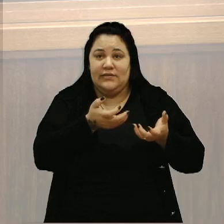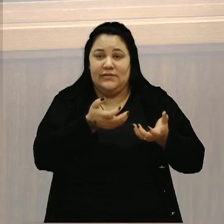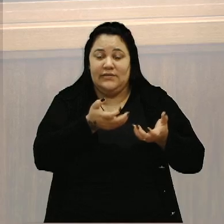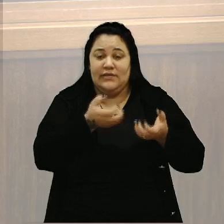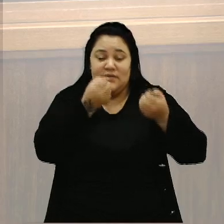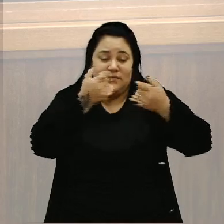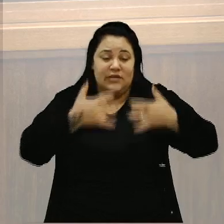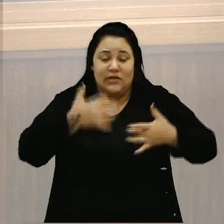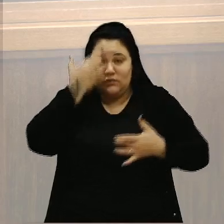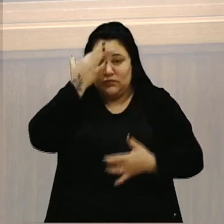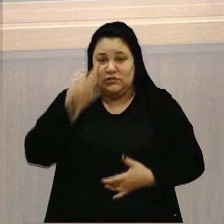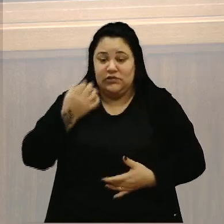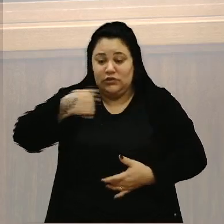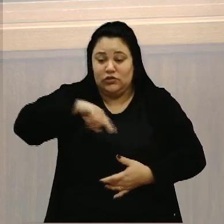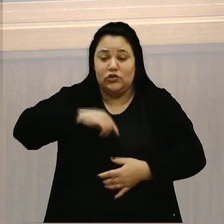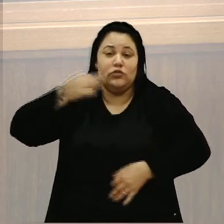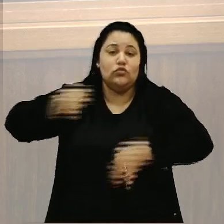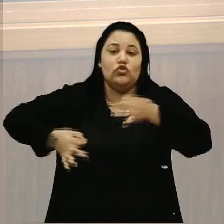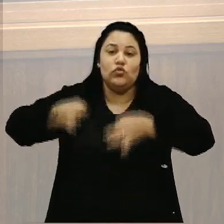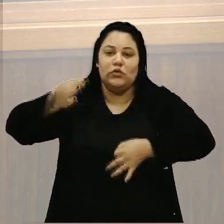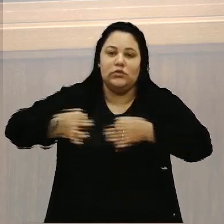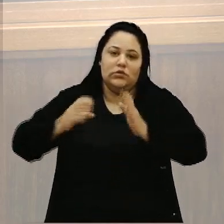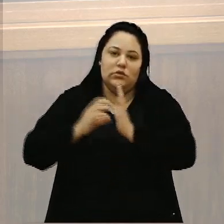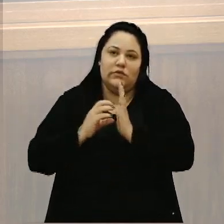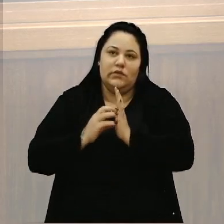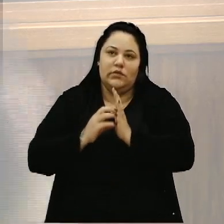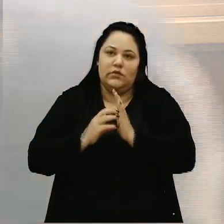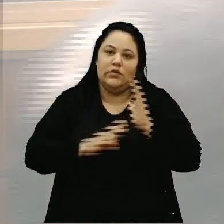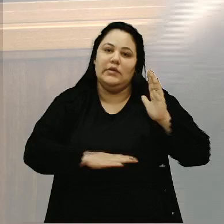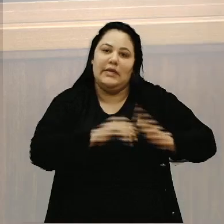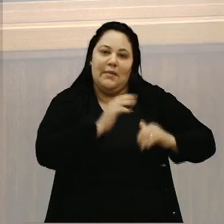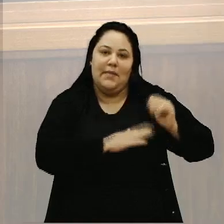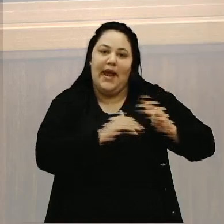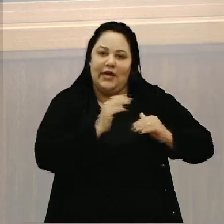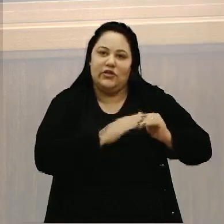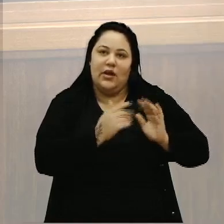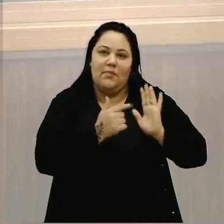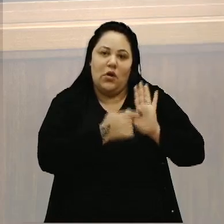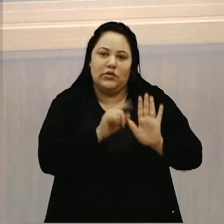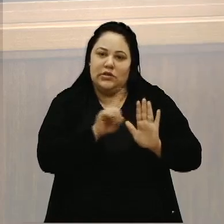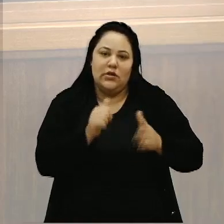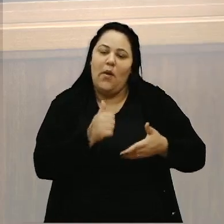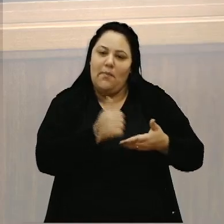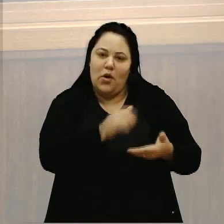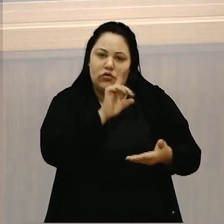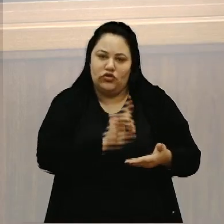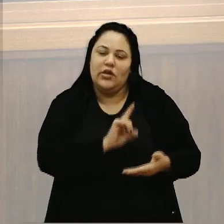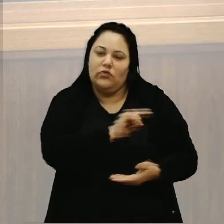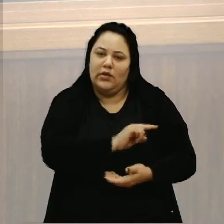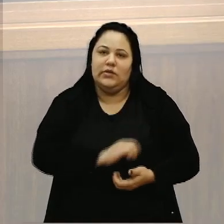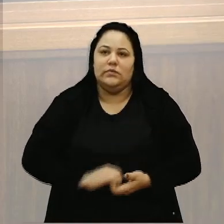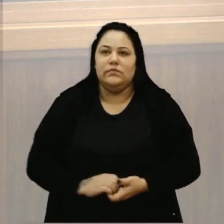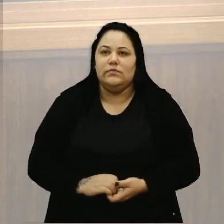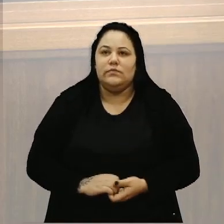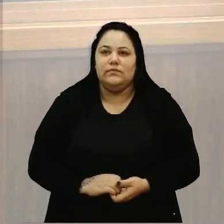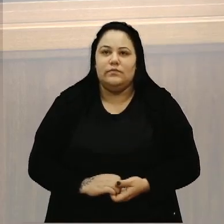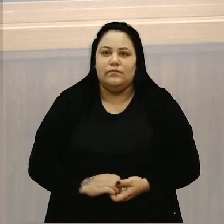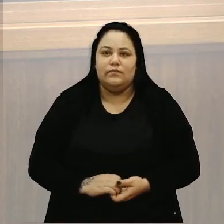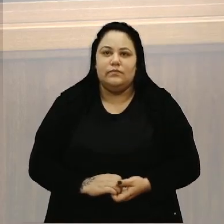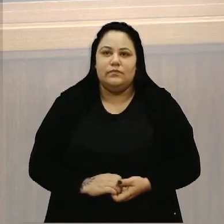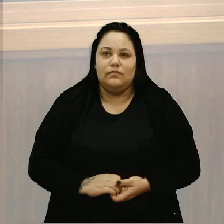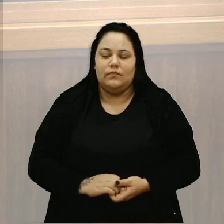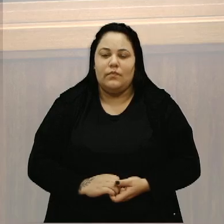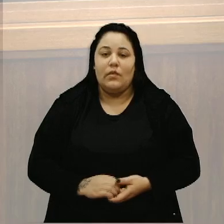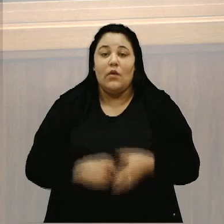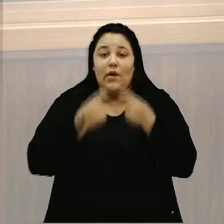nós estamos julgando os servidores, na prática demonstra que não apoia o direito deles. Então a